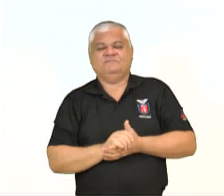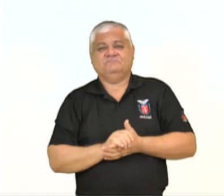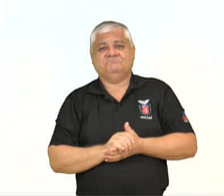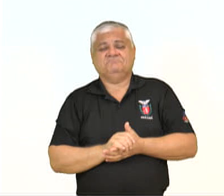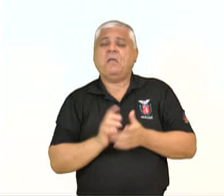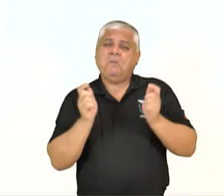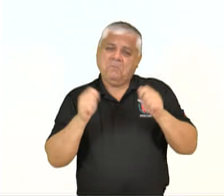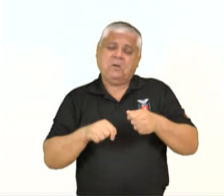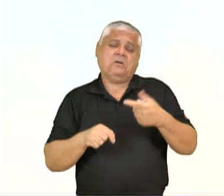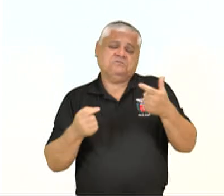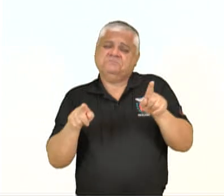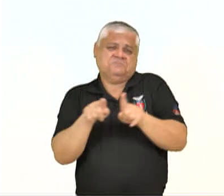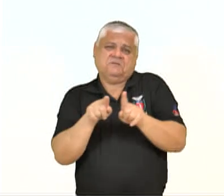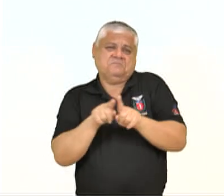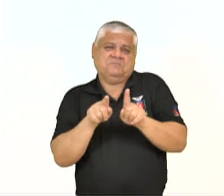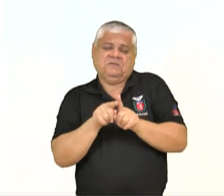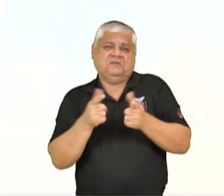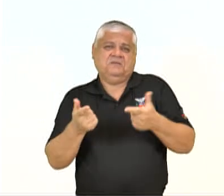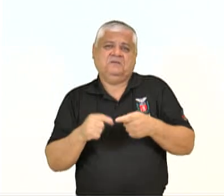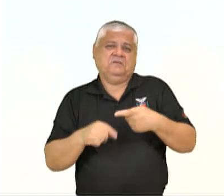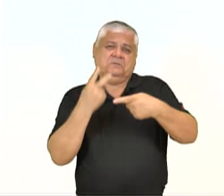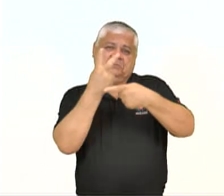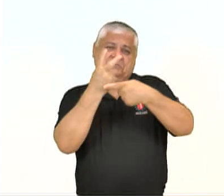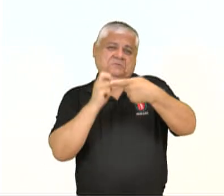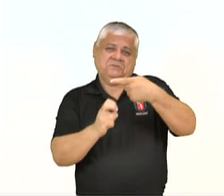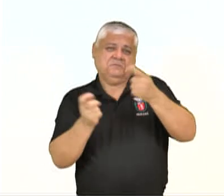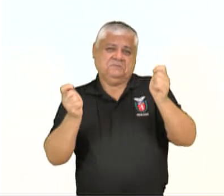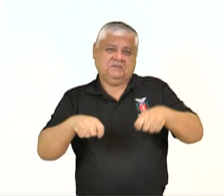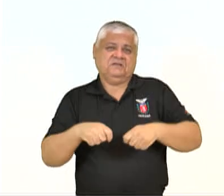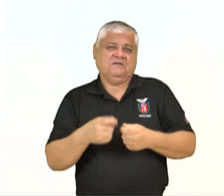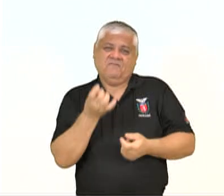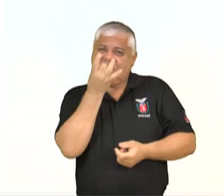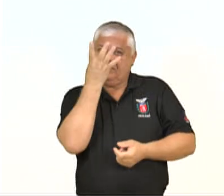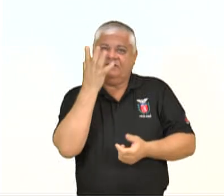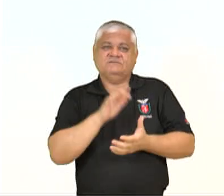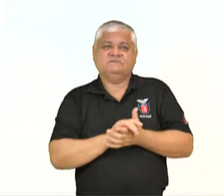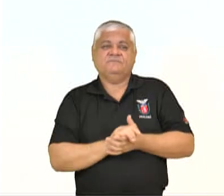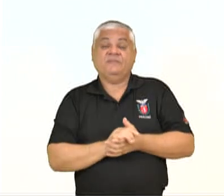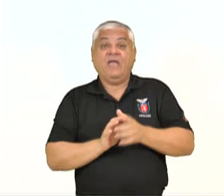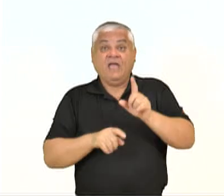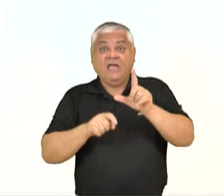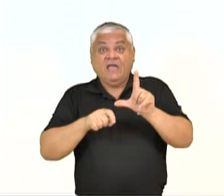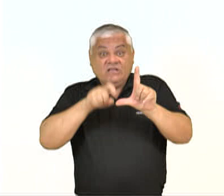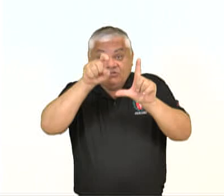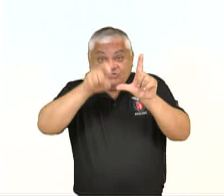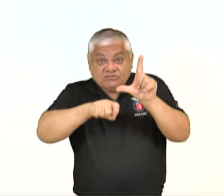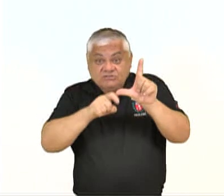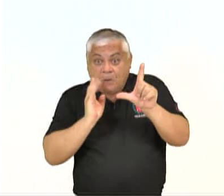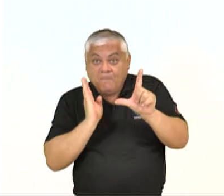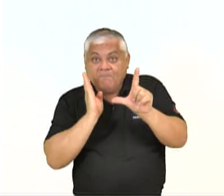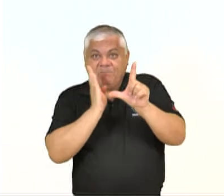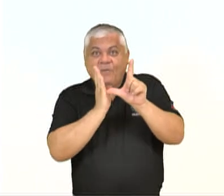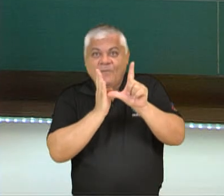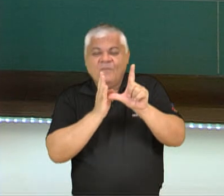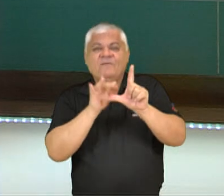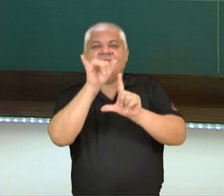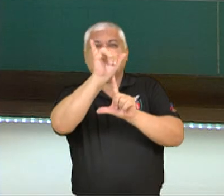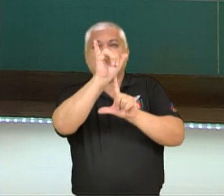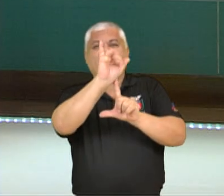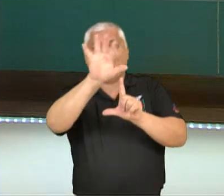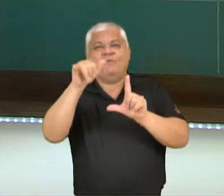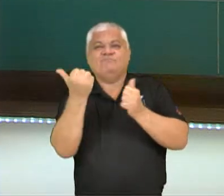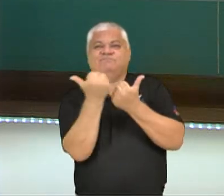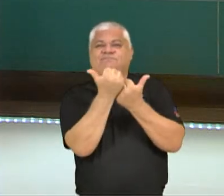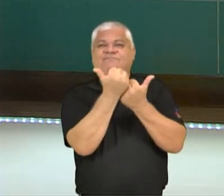deixar em fração, né, talvez fique até mais fácil de fazer o cálculo, beleza? E tendo o x, a gente consegue determinar o valor do y substituindo